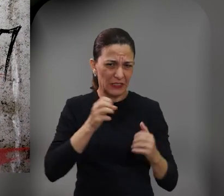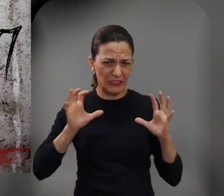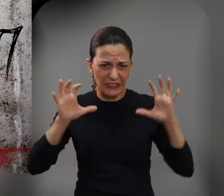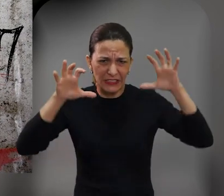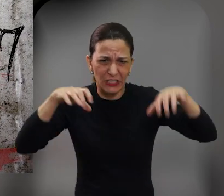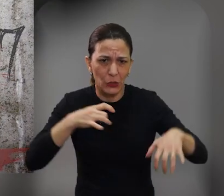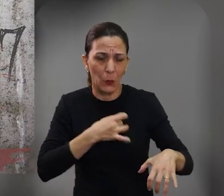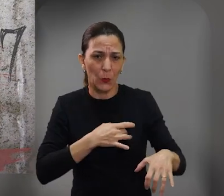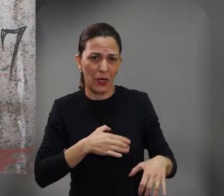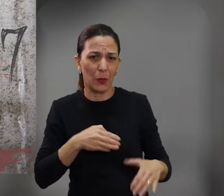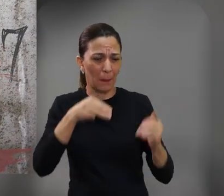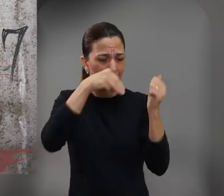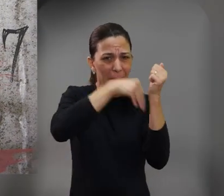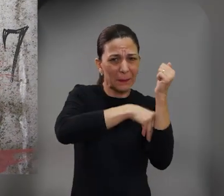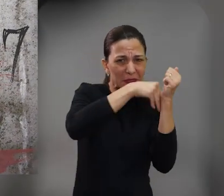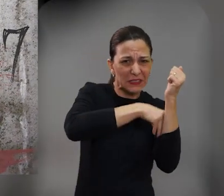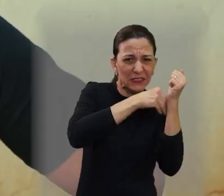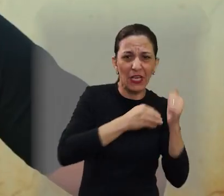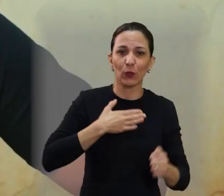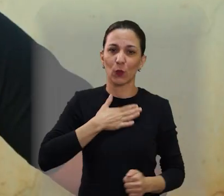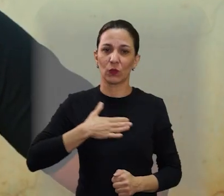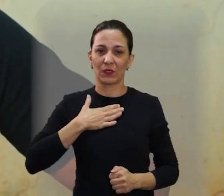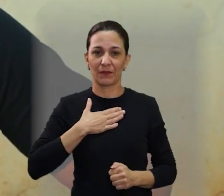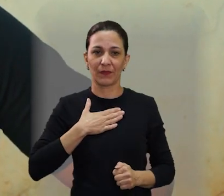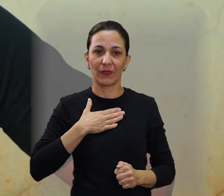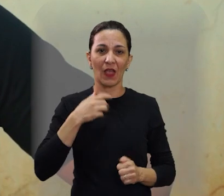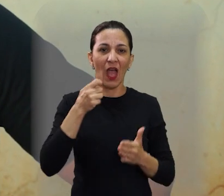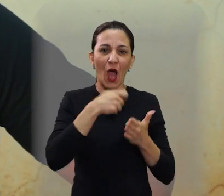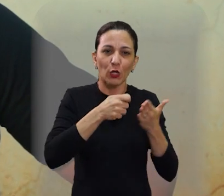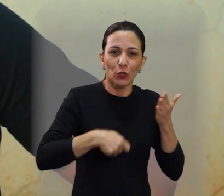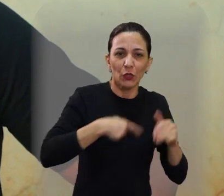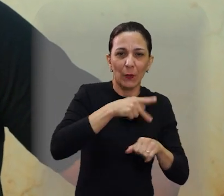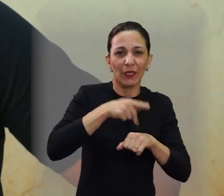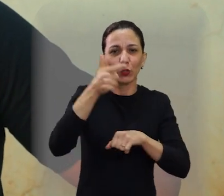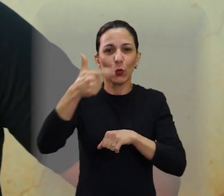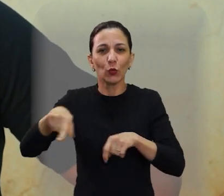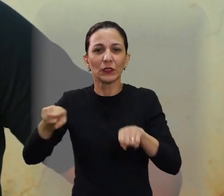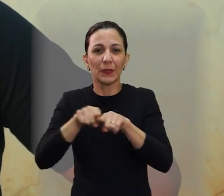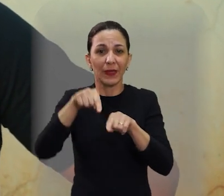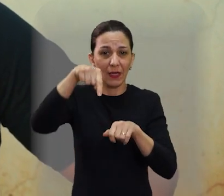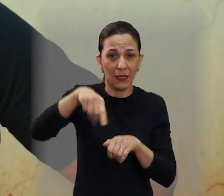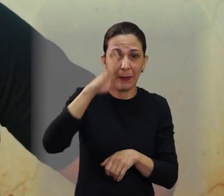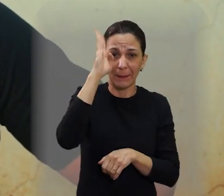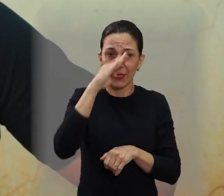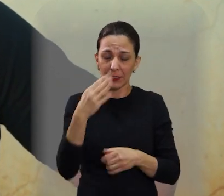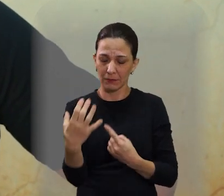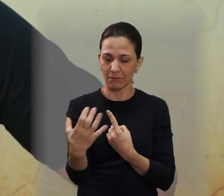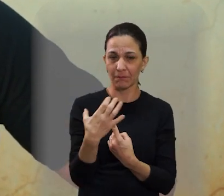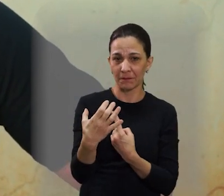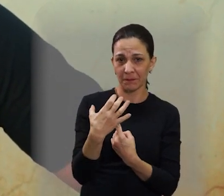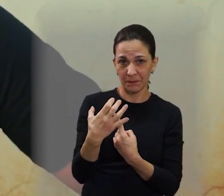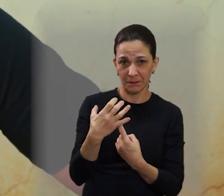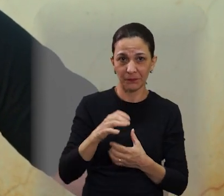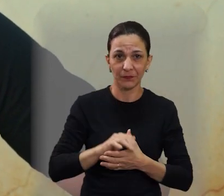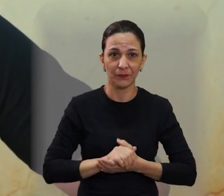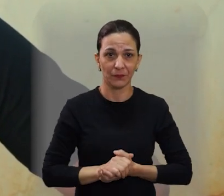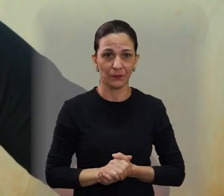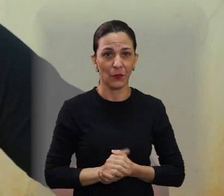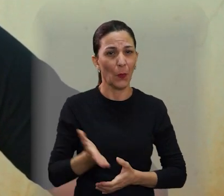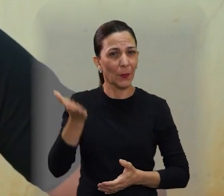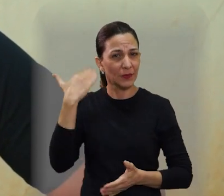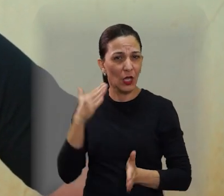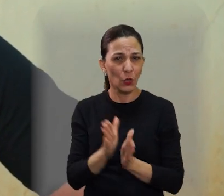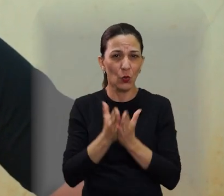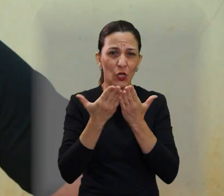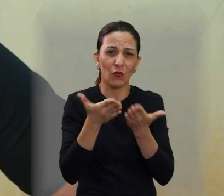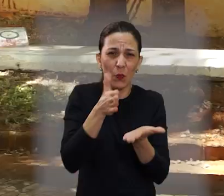terror, mistério. E tive referências de alguns autores, gringos, nacionais. Eu falei, eu vou escrever. Porque